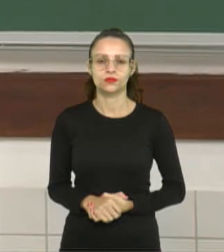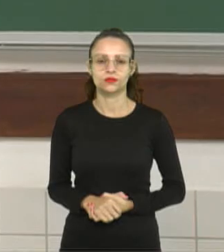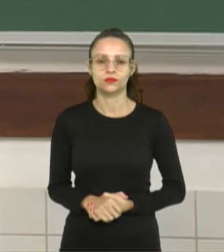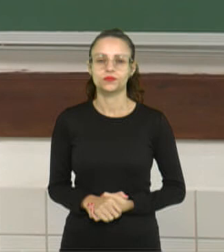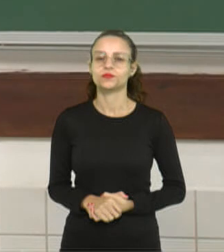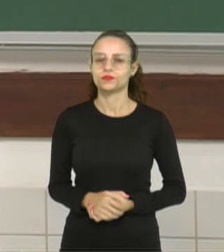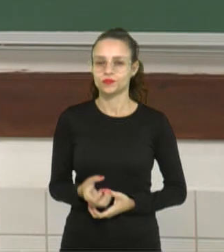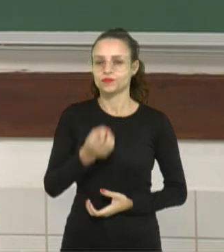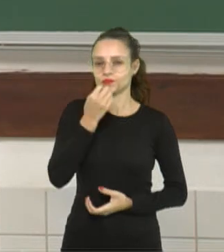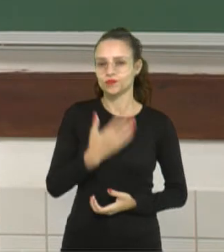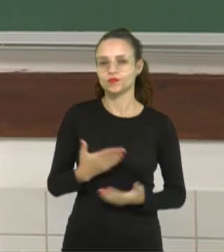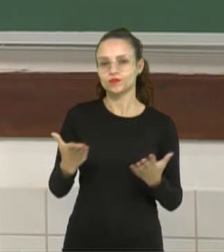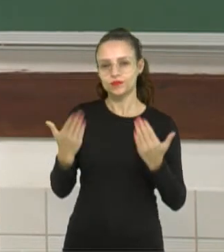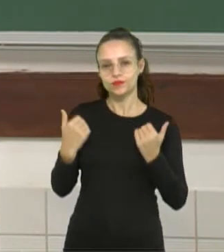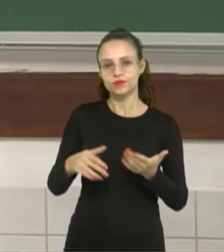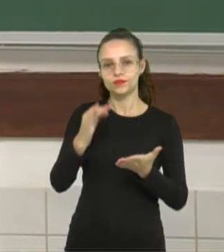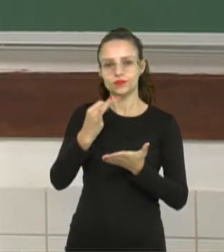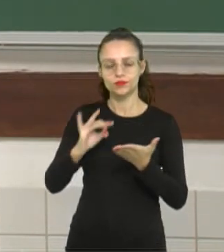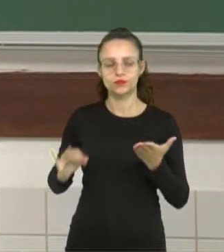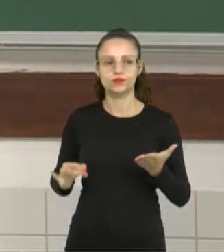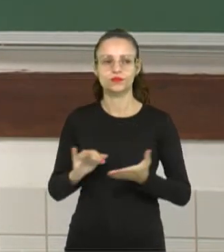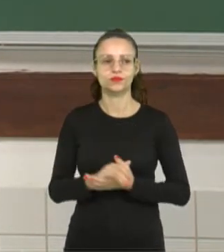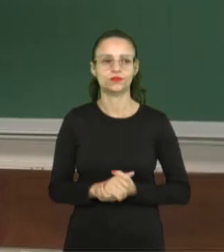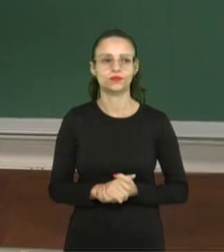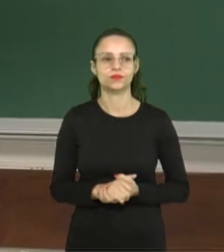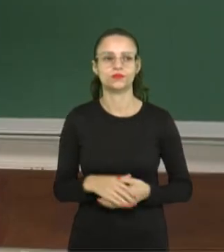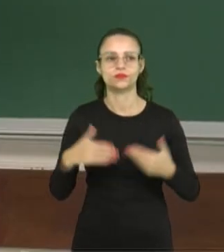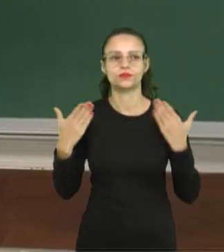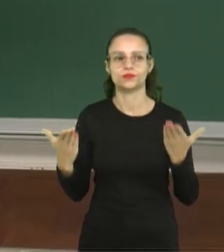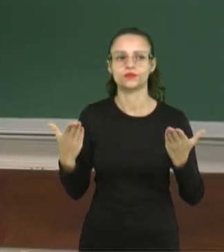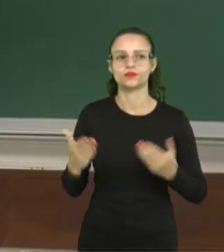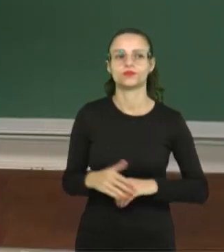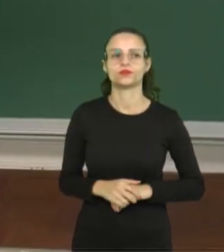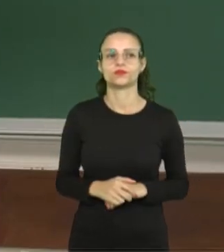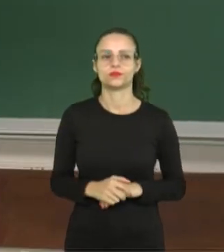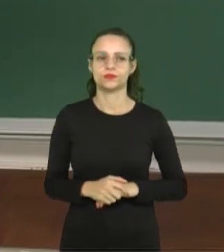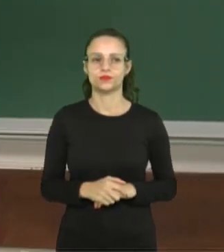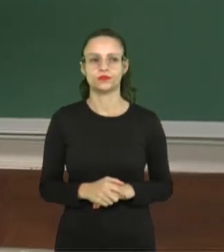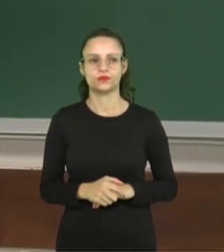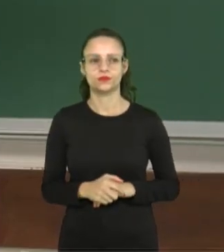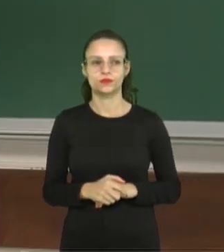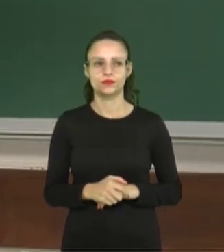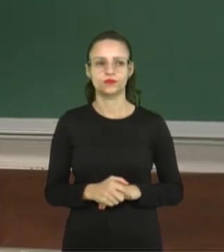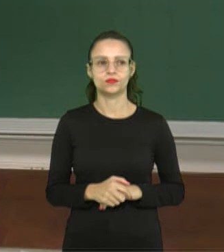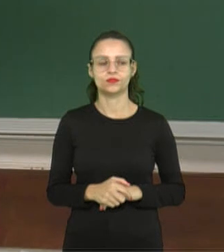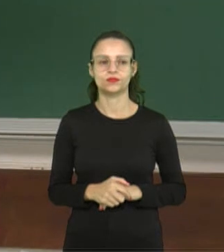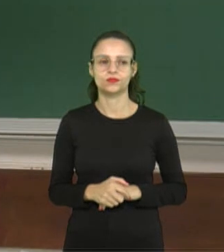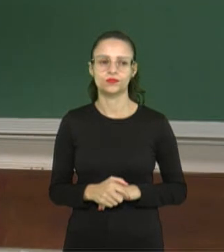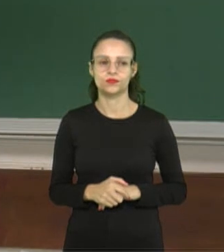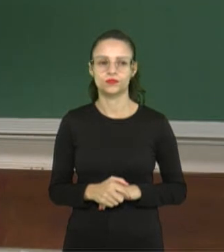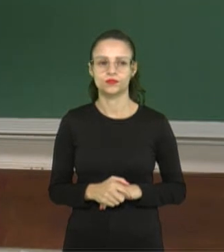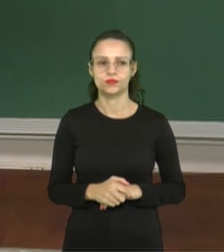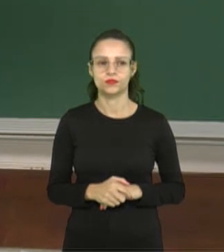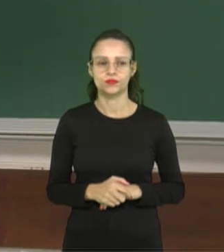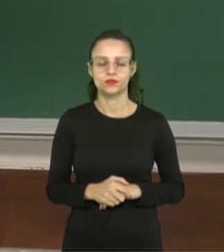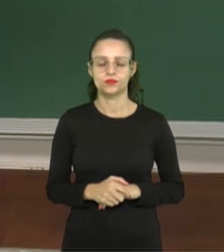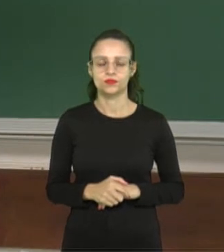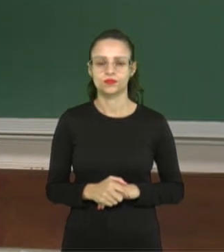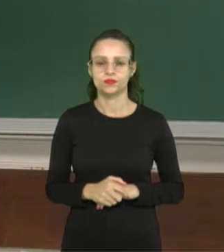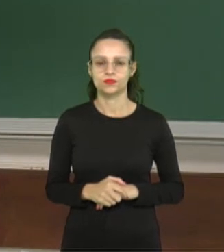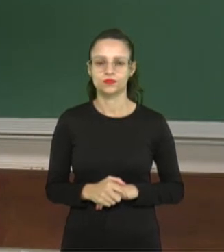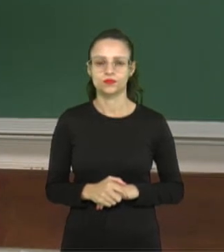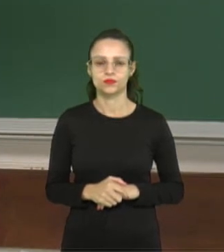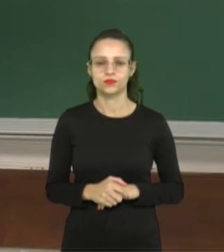Muy bien, chicos, vamos corrigir. Então, vamos ver aqui. Como se chama a cena que se celebra a noite